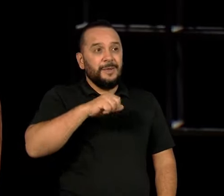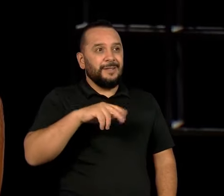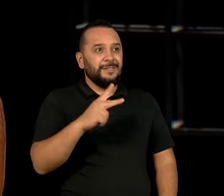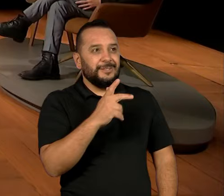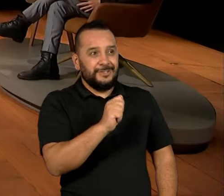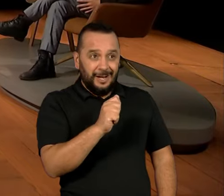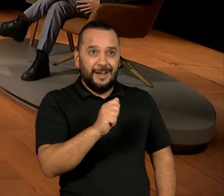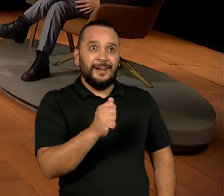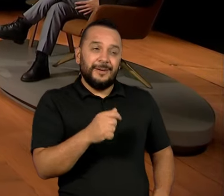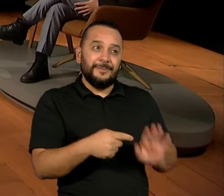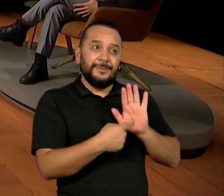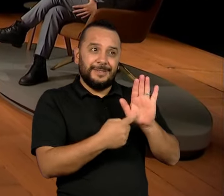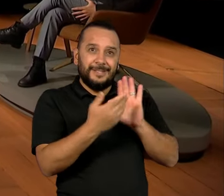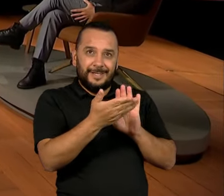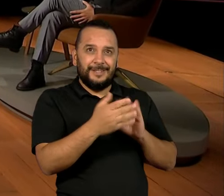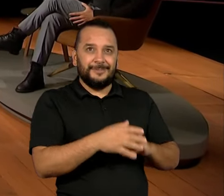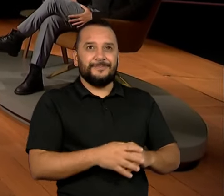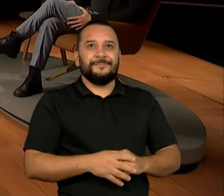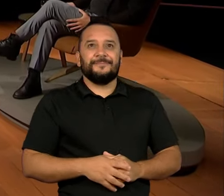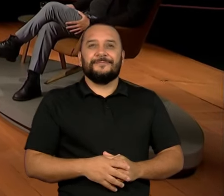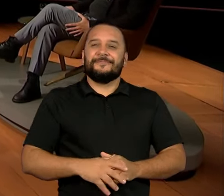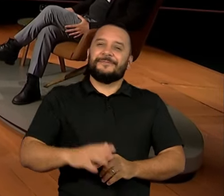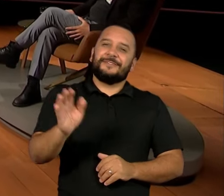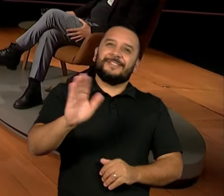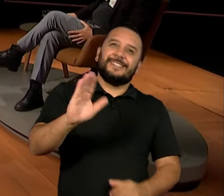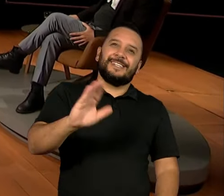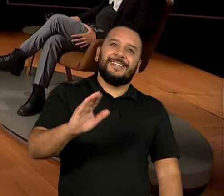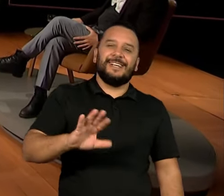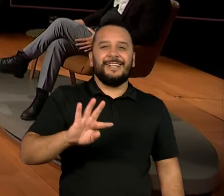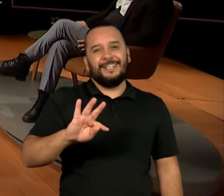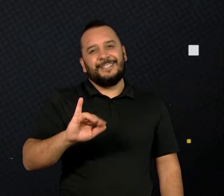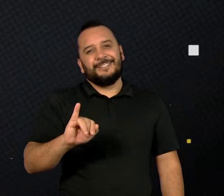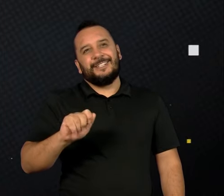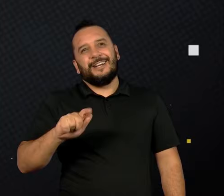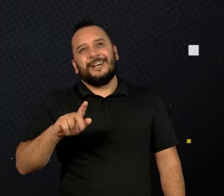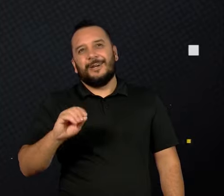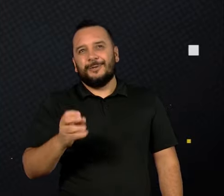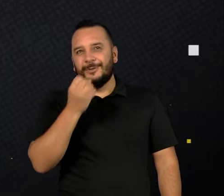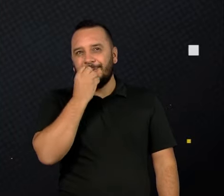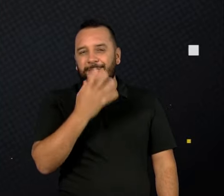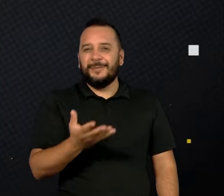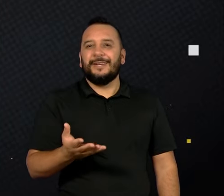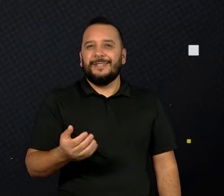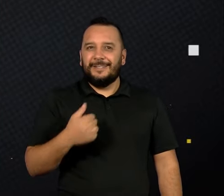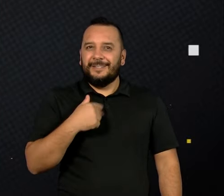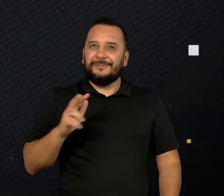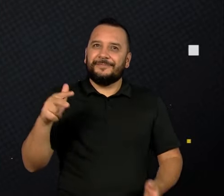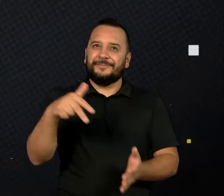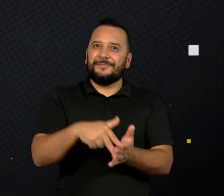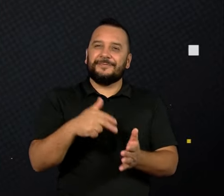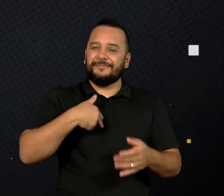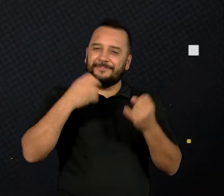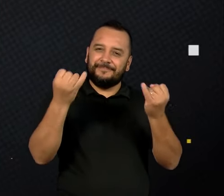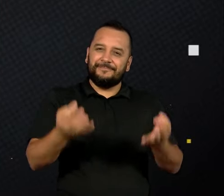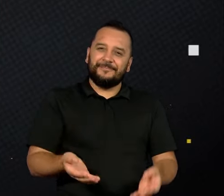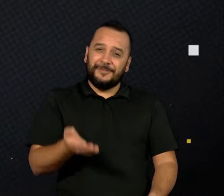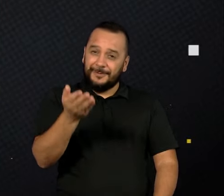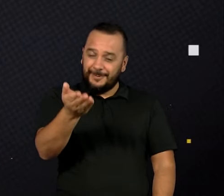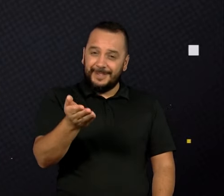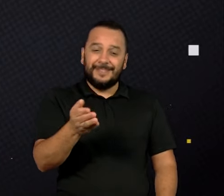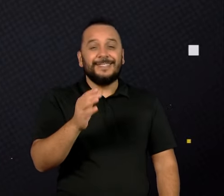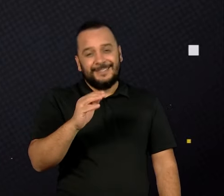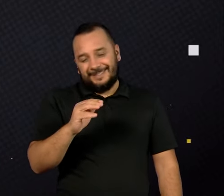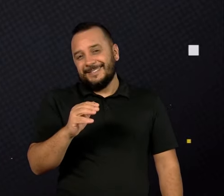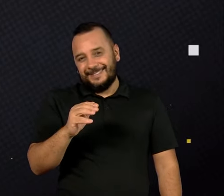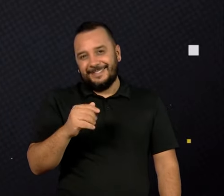uma mensagem. E aí, Tiaguinho, tudo bem? Eu tô aqui para te dizer que você mora nas